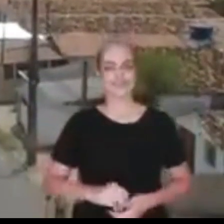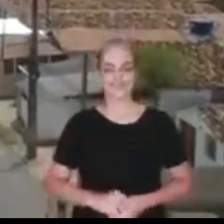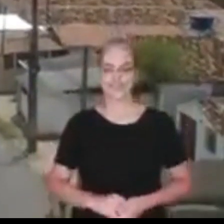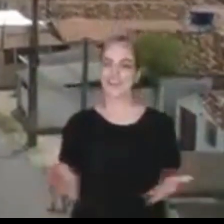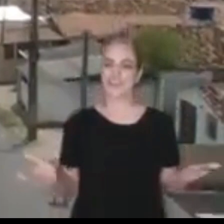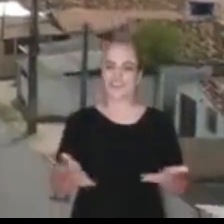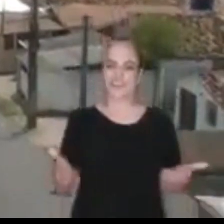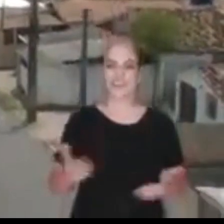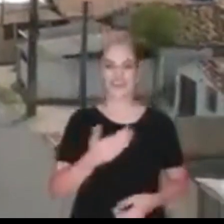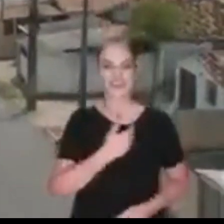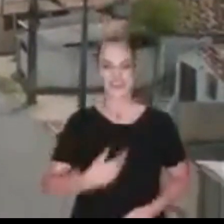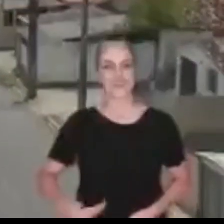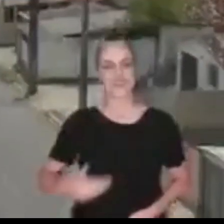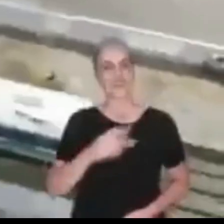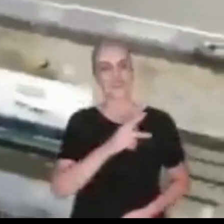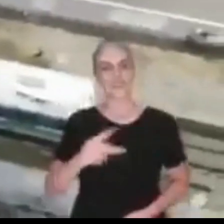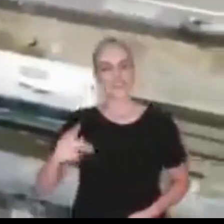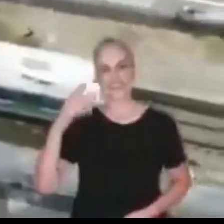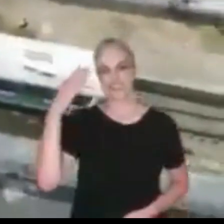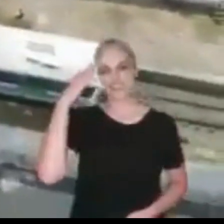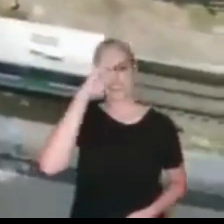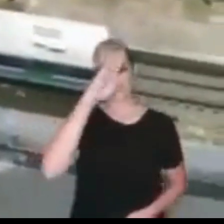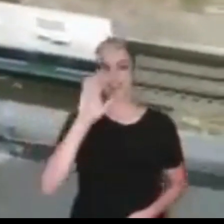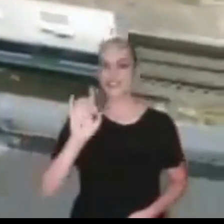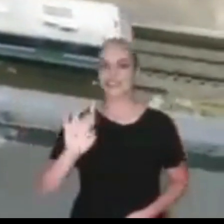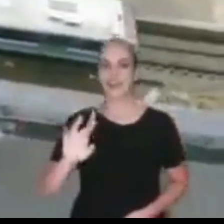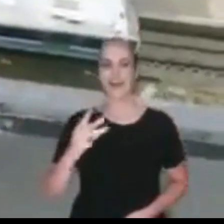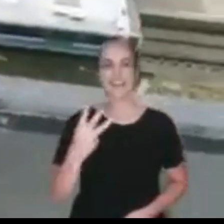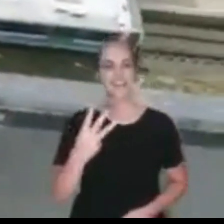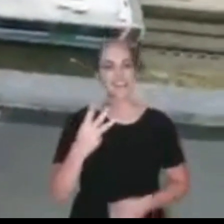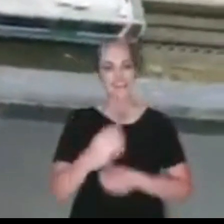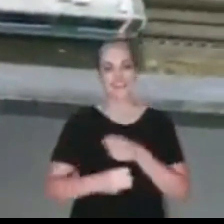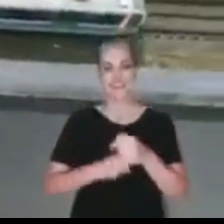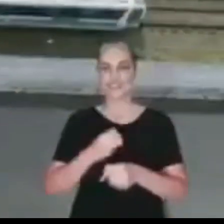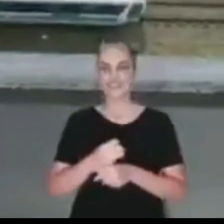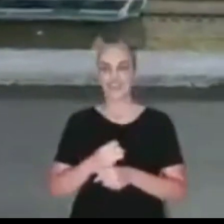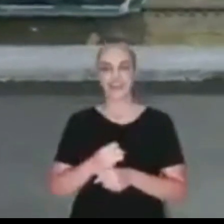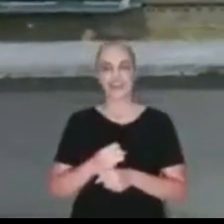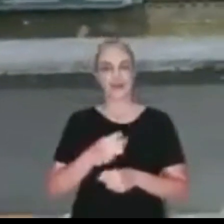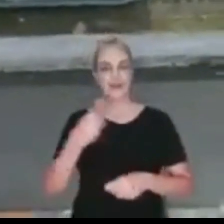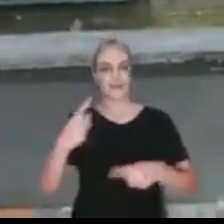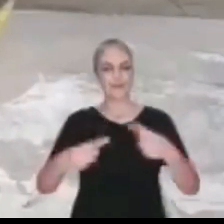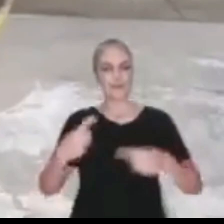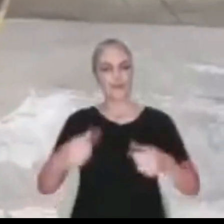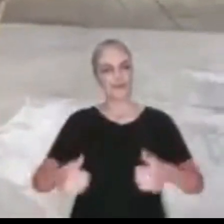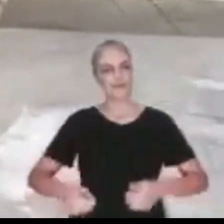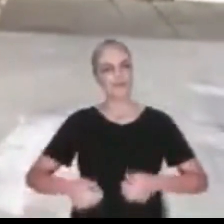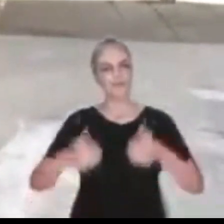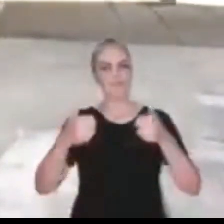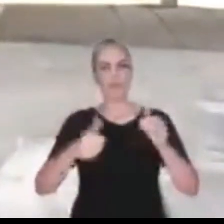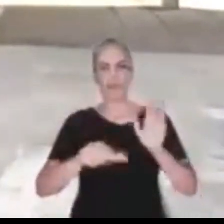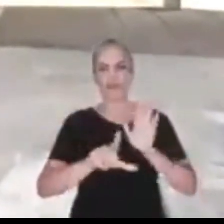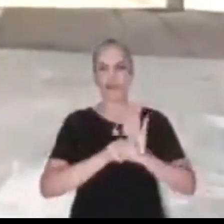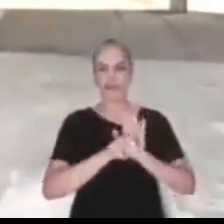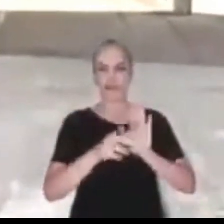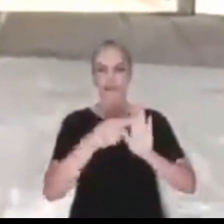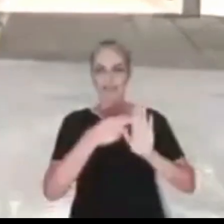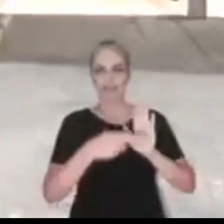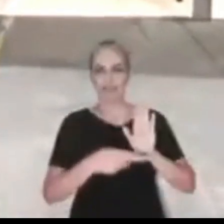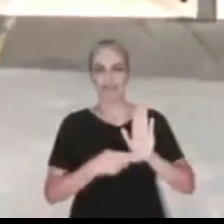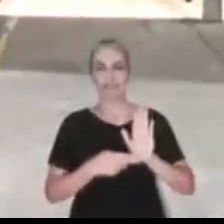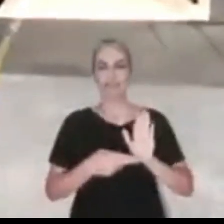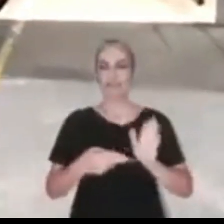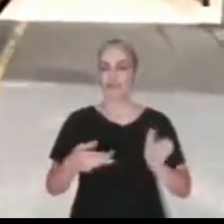do presidente Bolsonaro, em apenas 3 anos, com a sua política de modernização de marcos regulatórios,